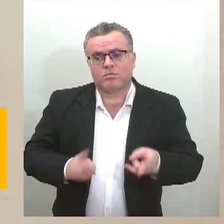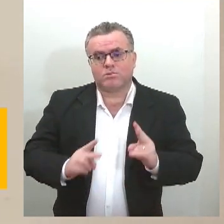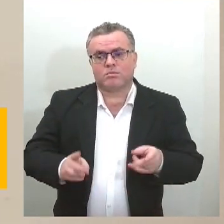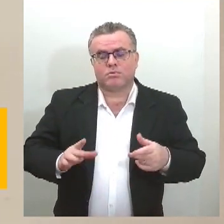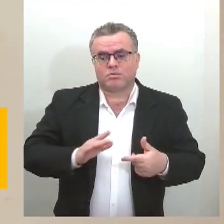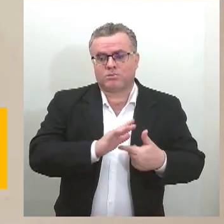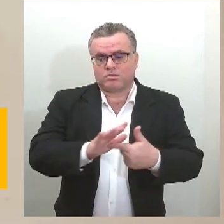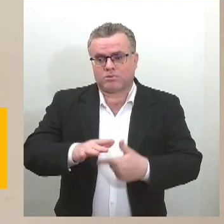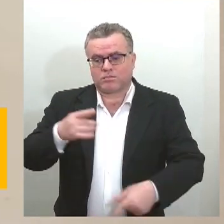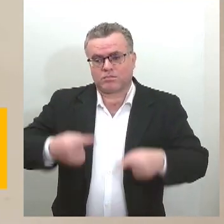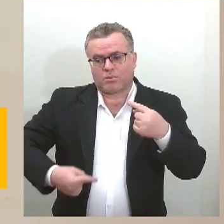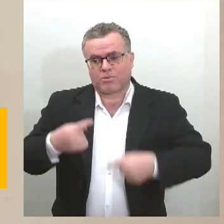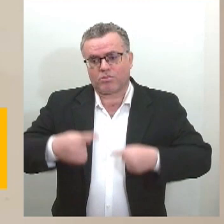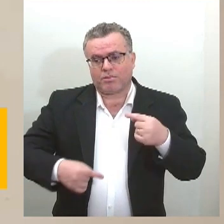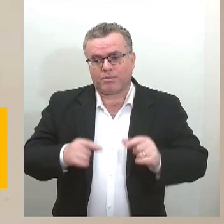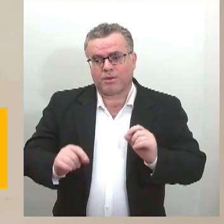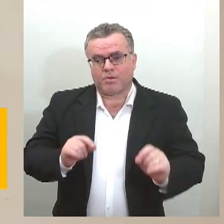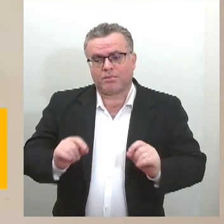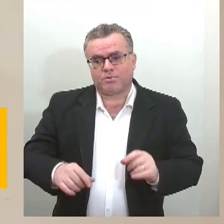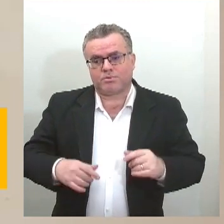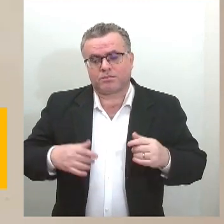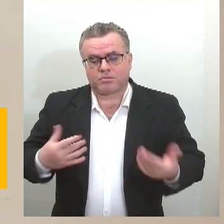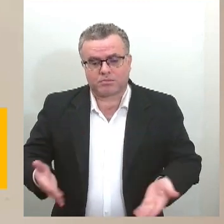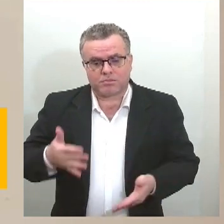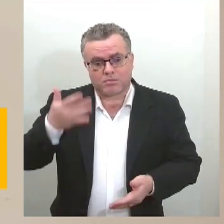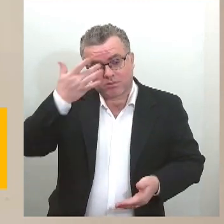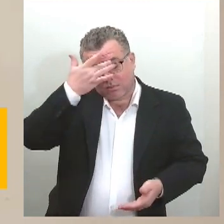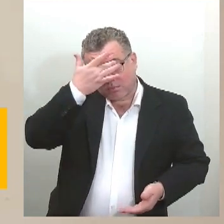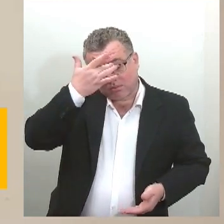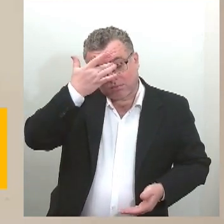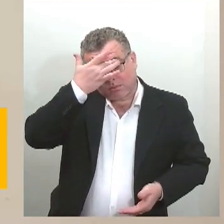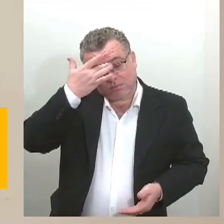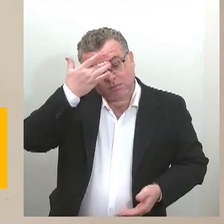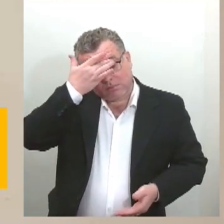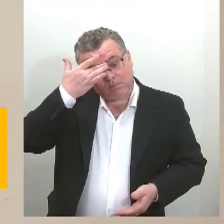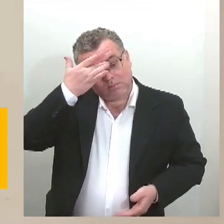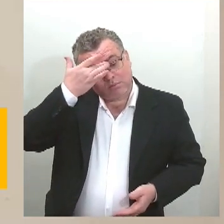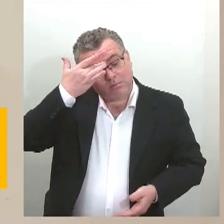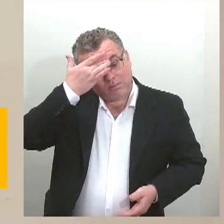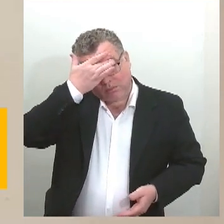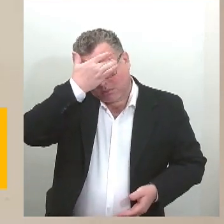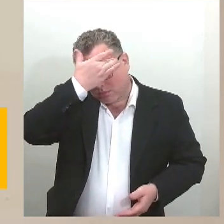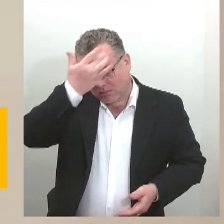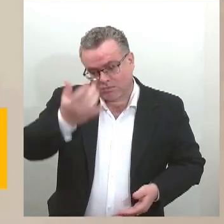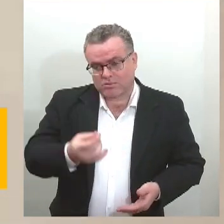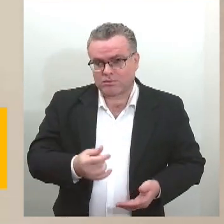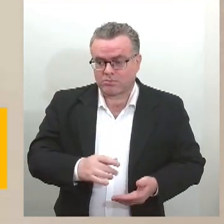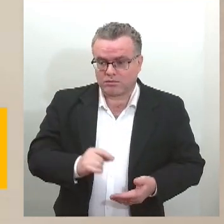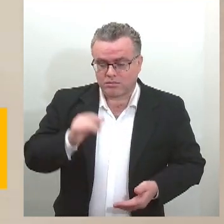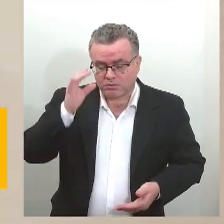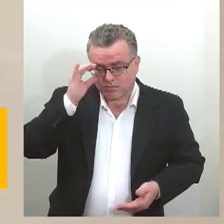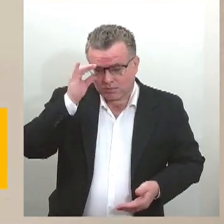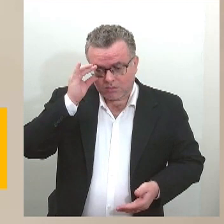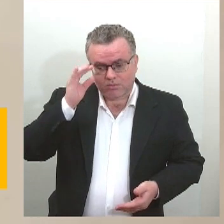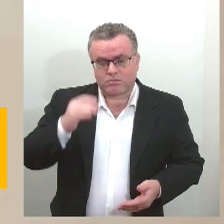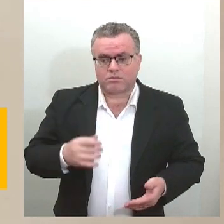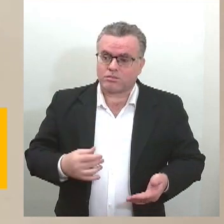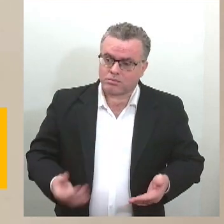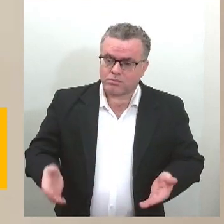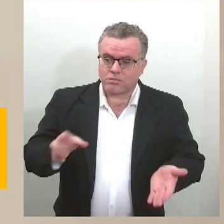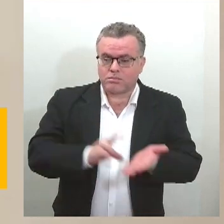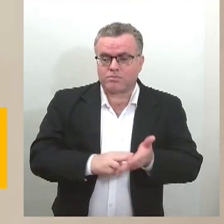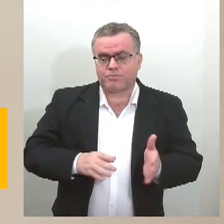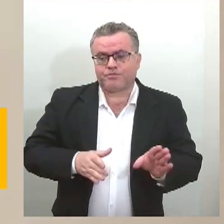como esse, a gente sensibiliza, né, esses representantes do povo, e mais do que sensibilizar, a